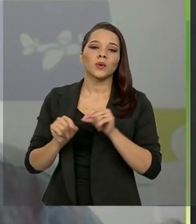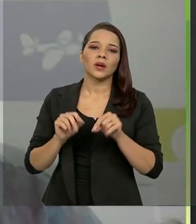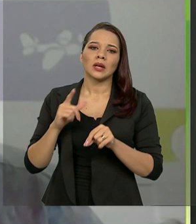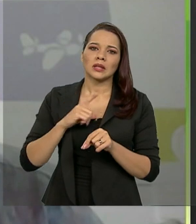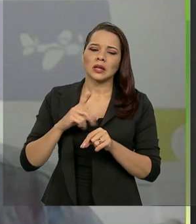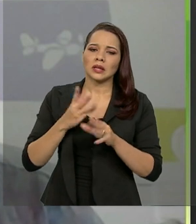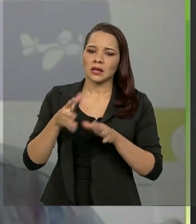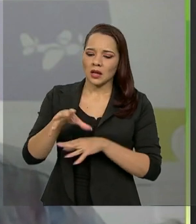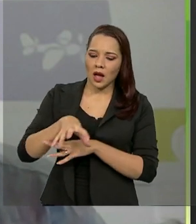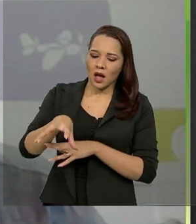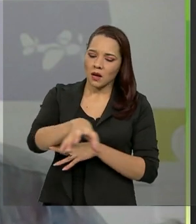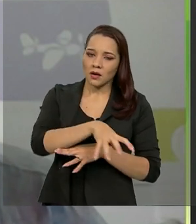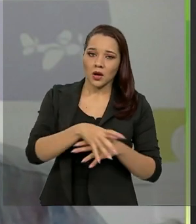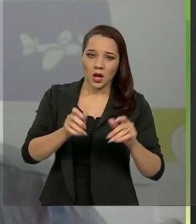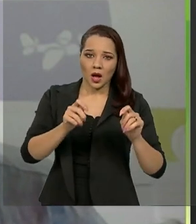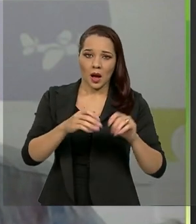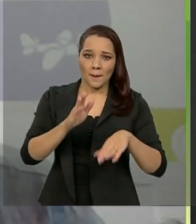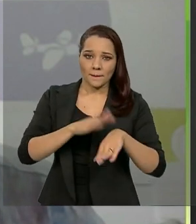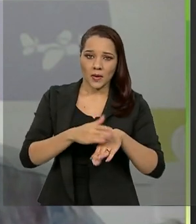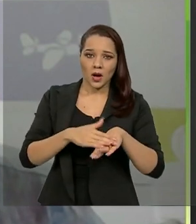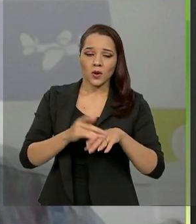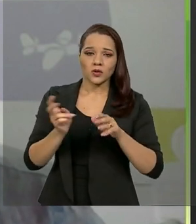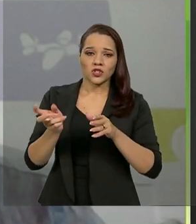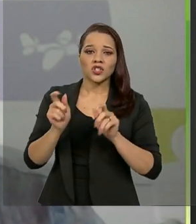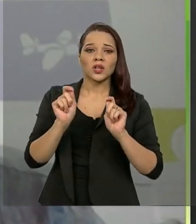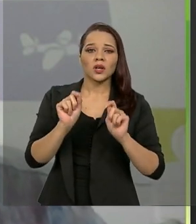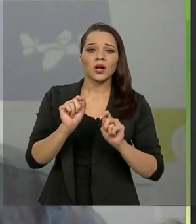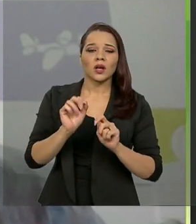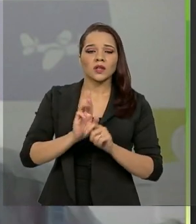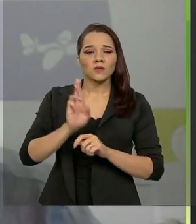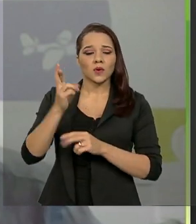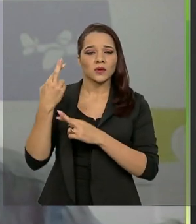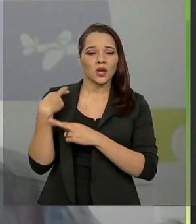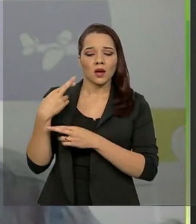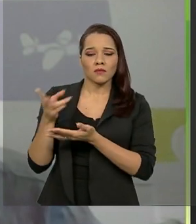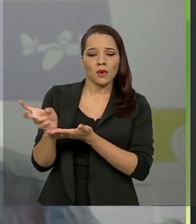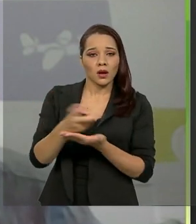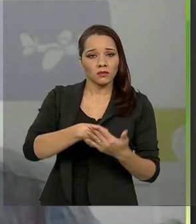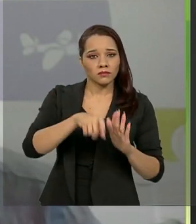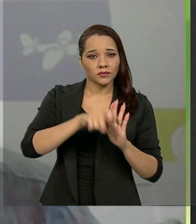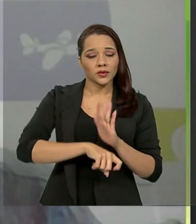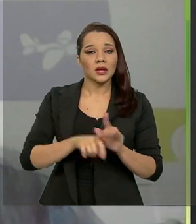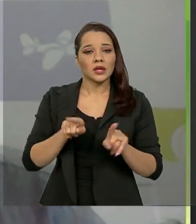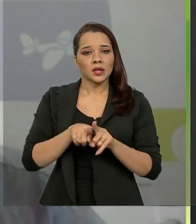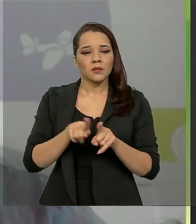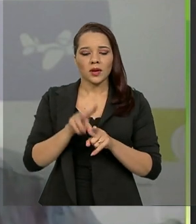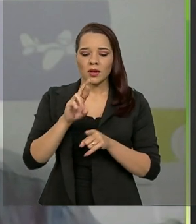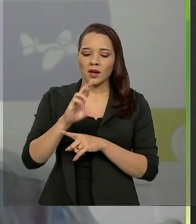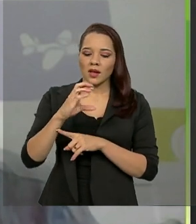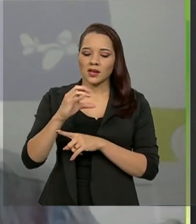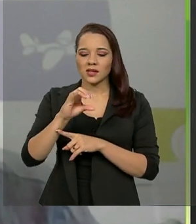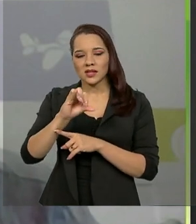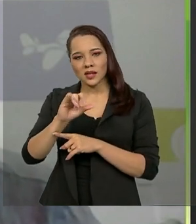tanto a repartição das competências tributárias como a repartição das receitas tributárias. Tem muita técnica envolvida